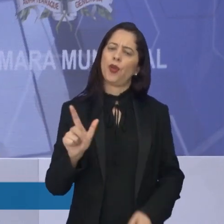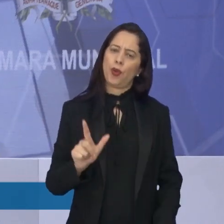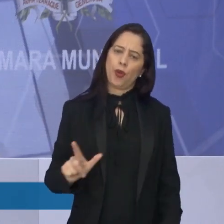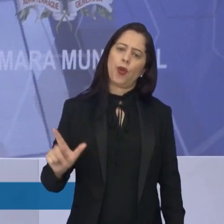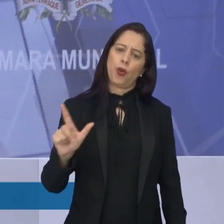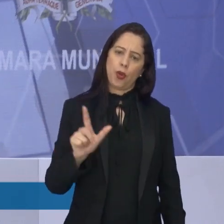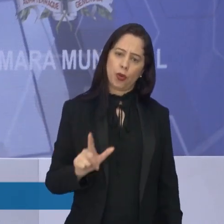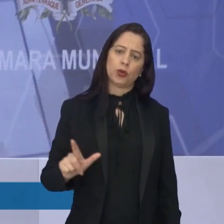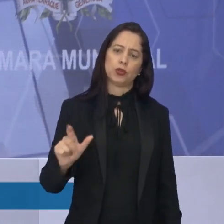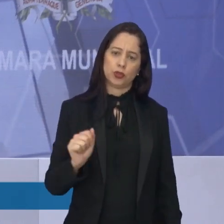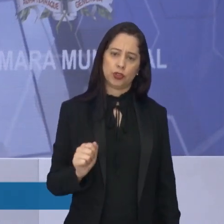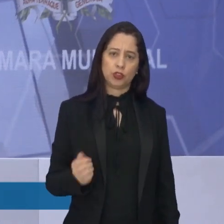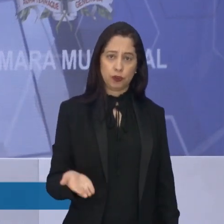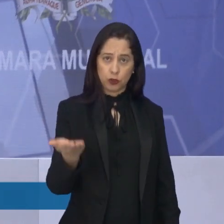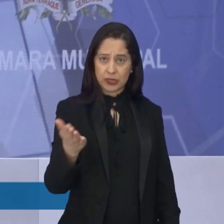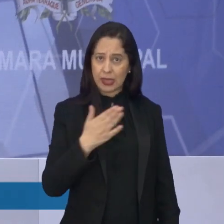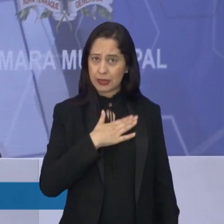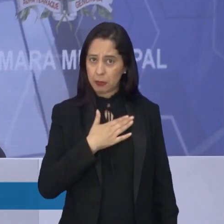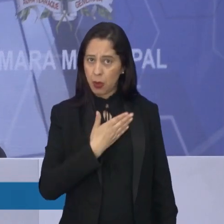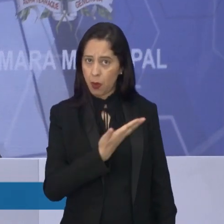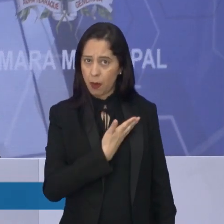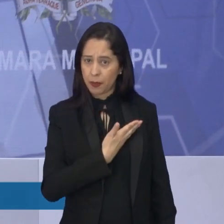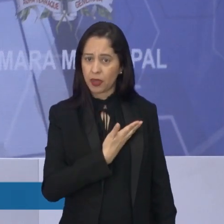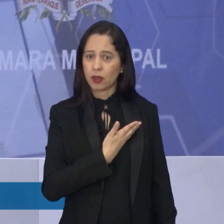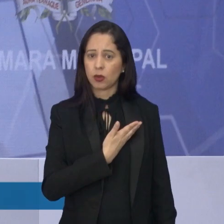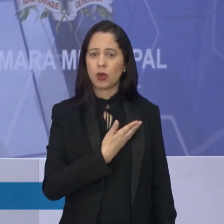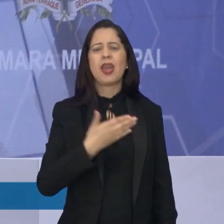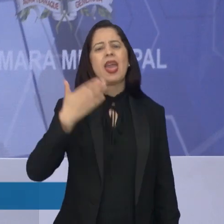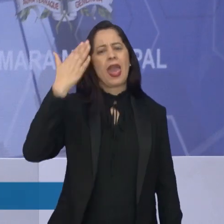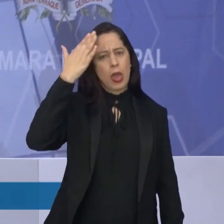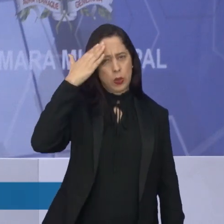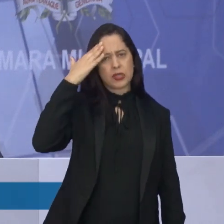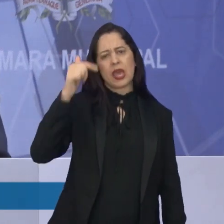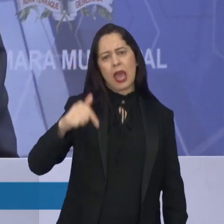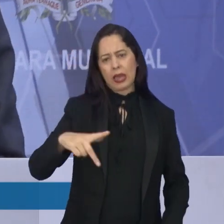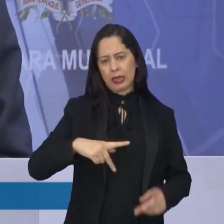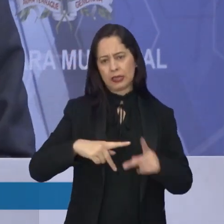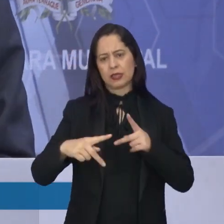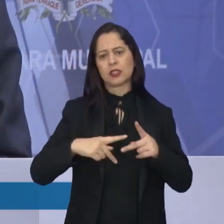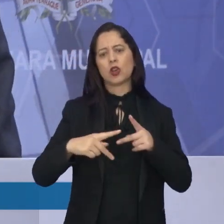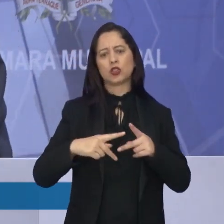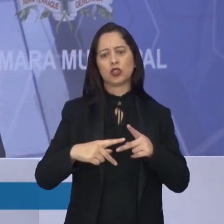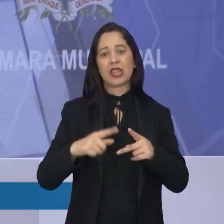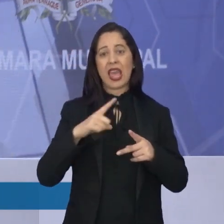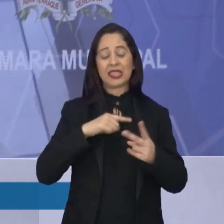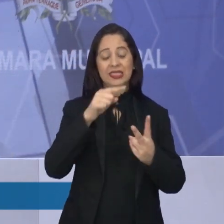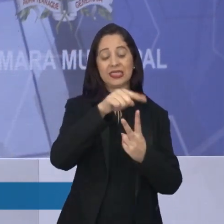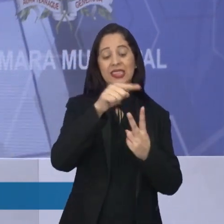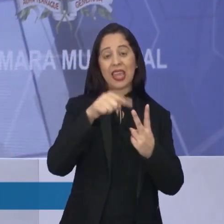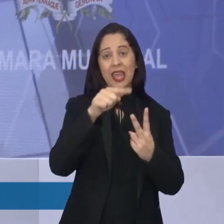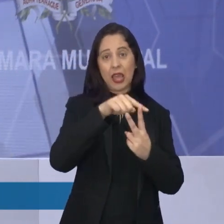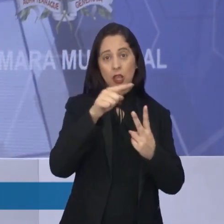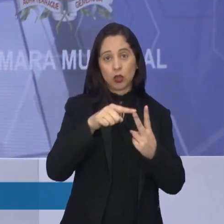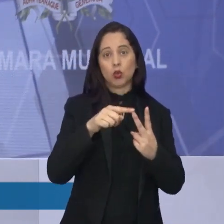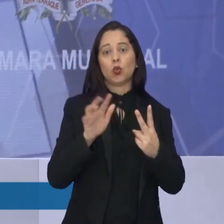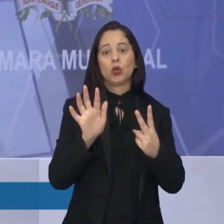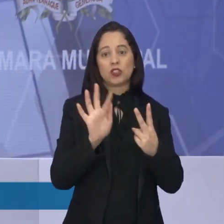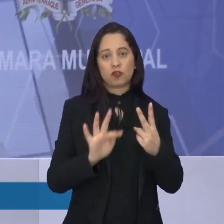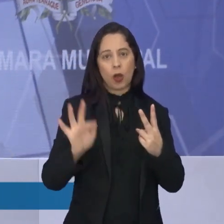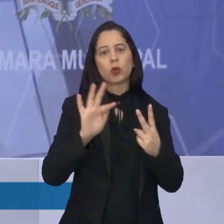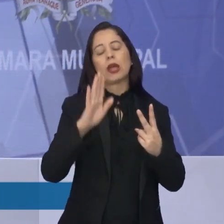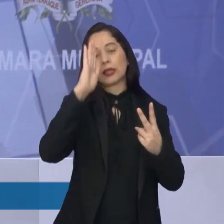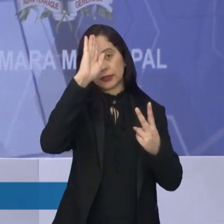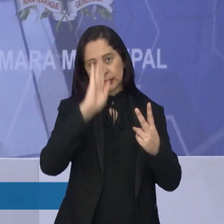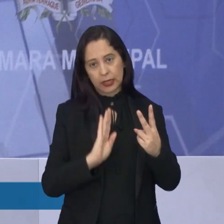querida Claudine, meu querido Horácio, que eu sei que em São José dos Campos há 2 campi de universidades